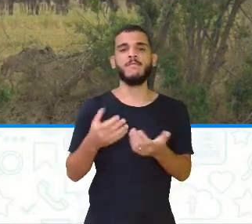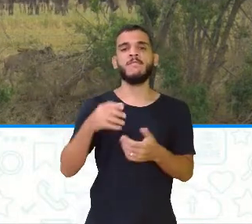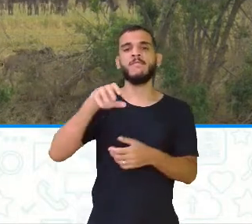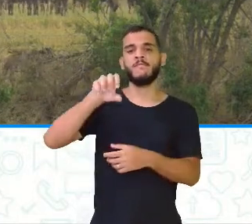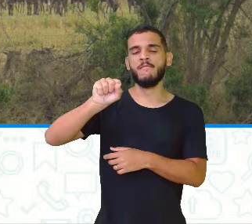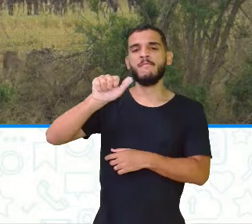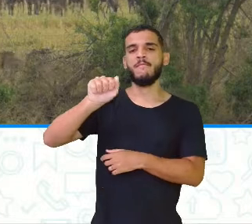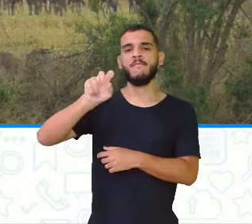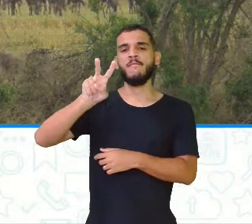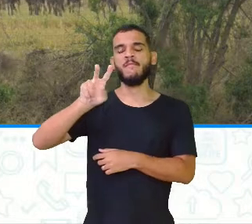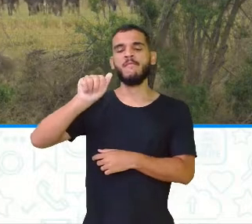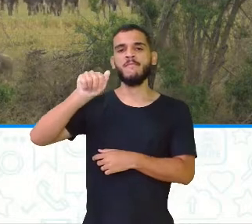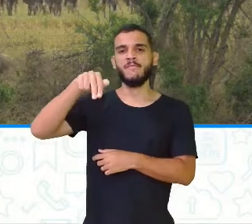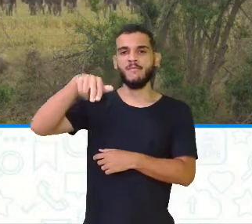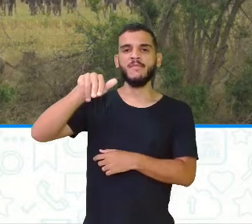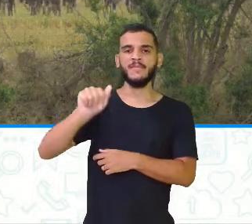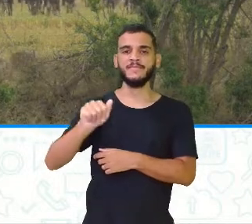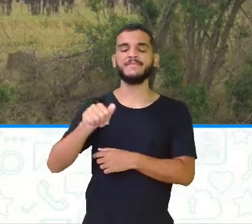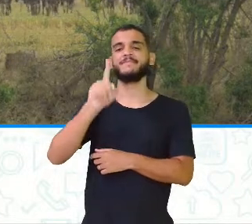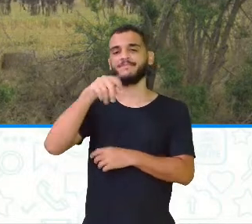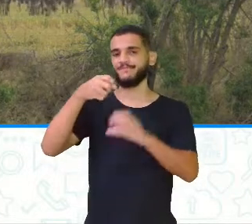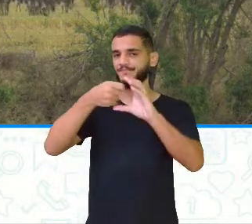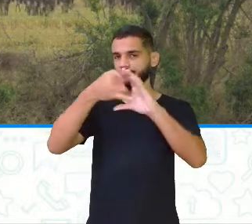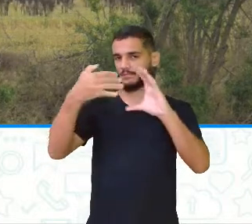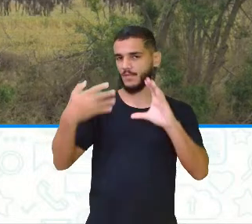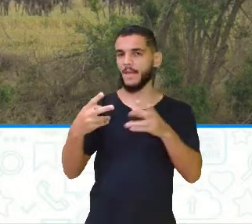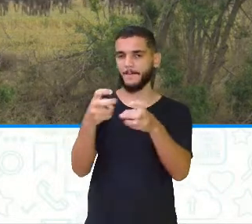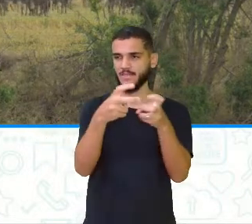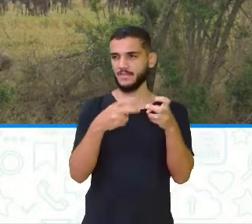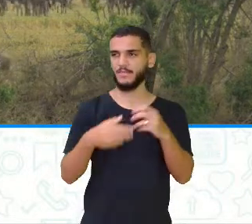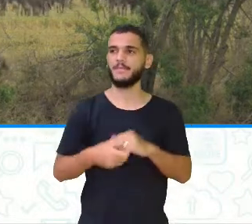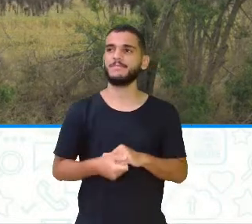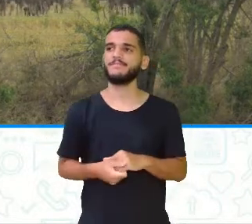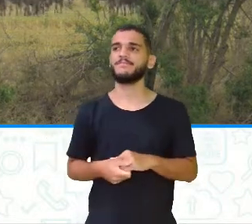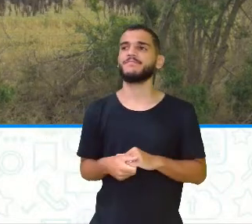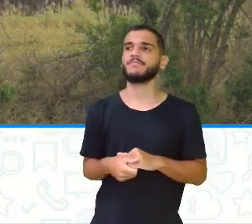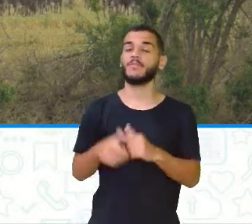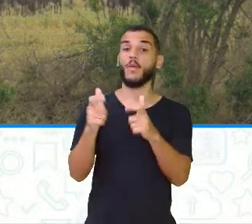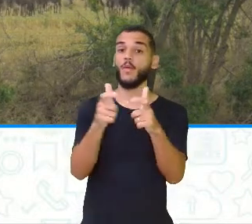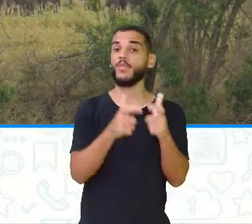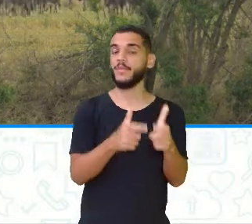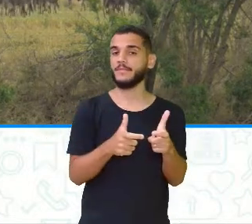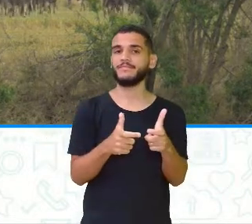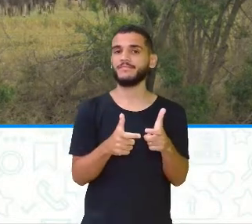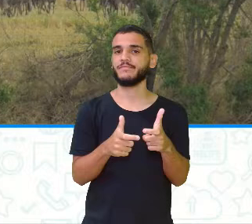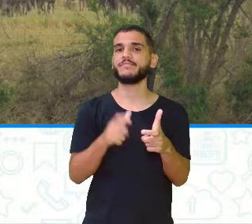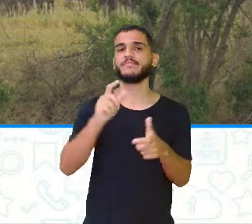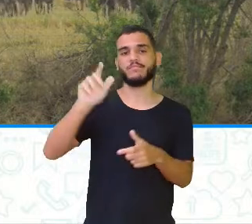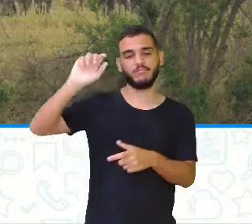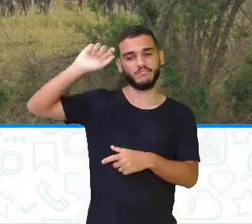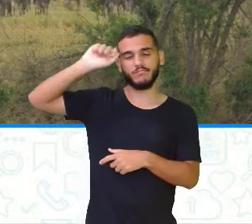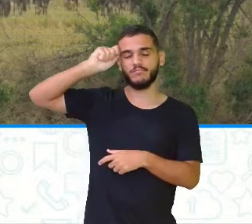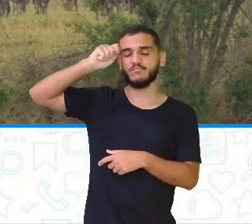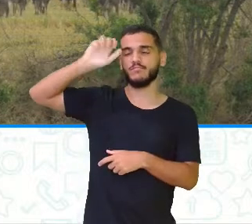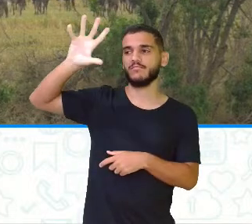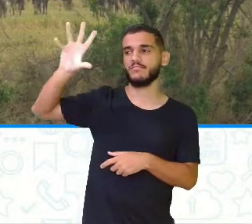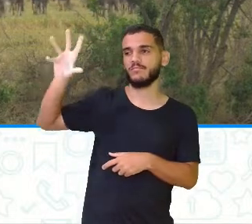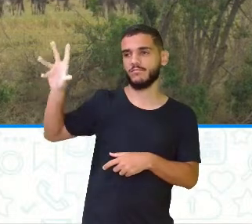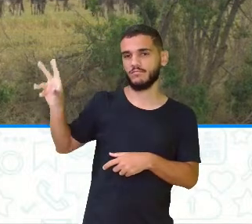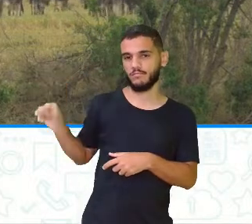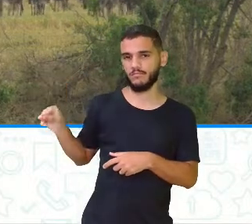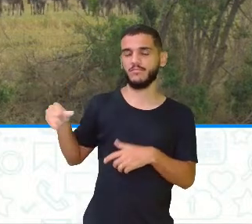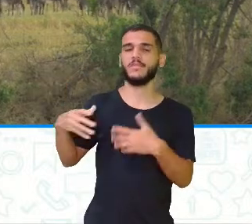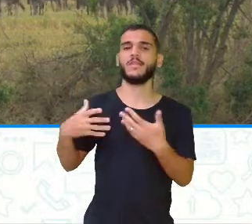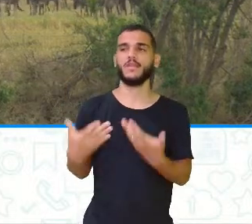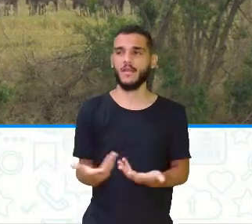Olha como são as características dessa savana africana. O primeiro, onde é que ela fica? Ela fica lá no continente africano, tá